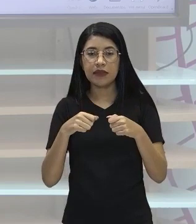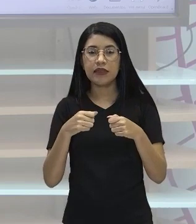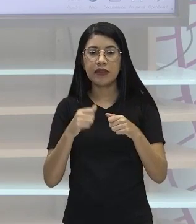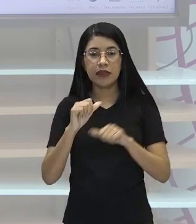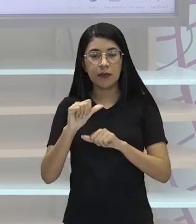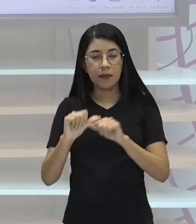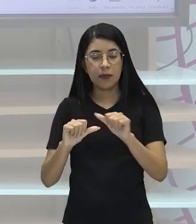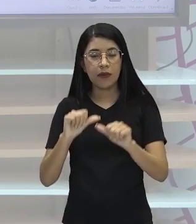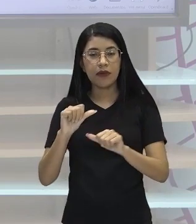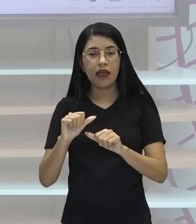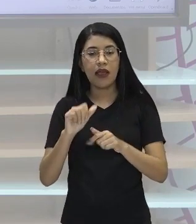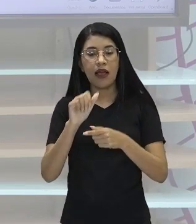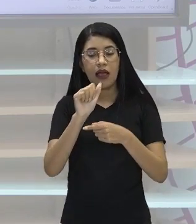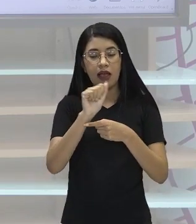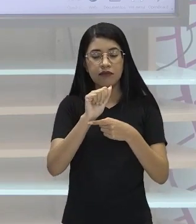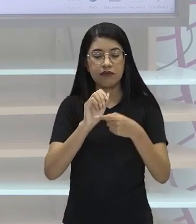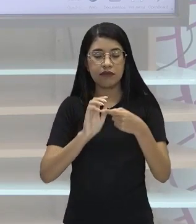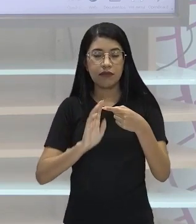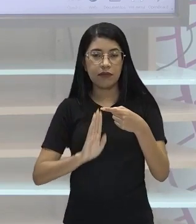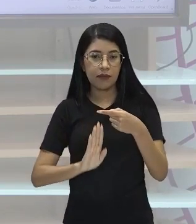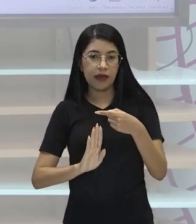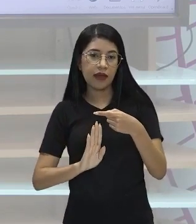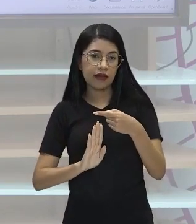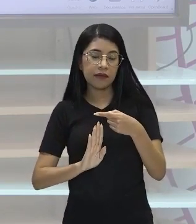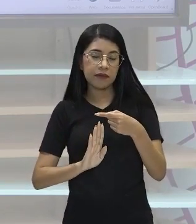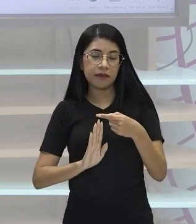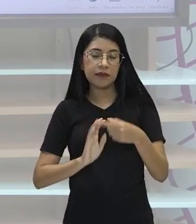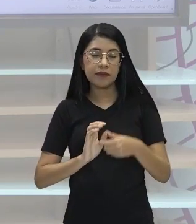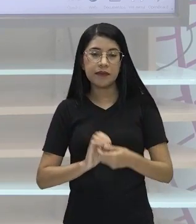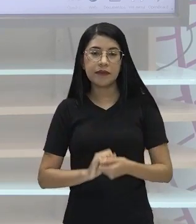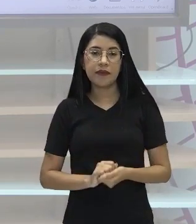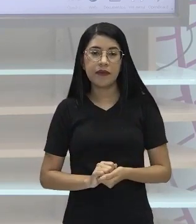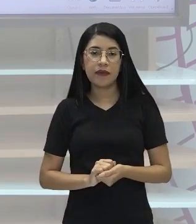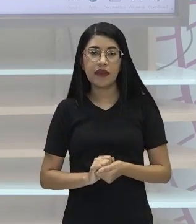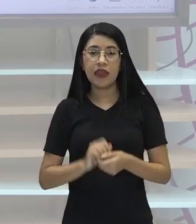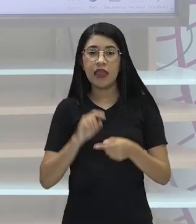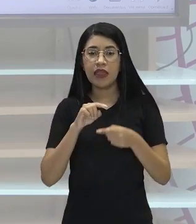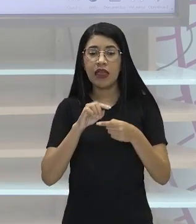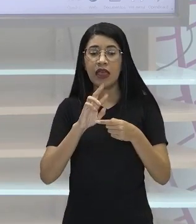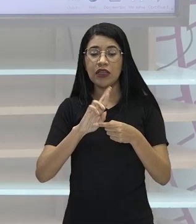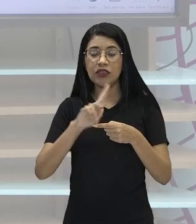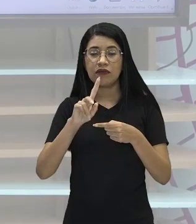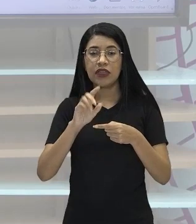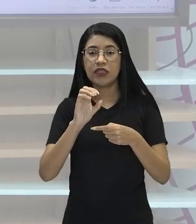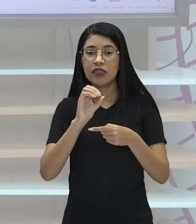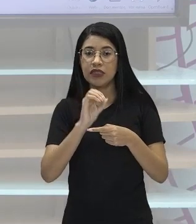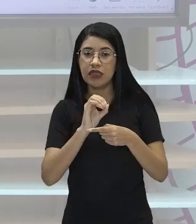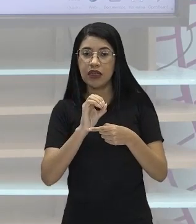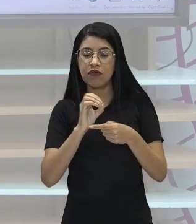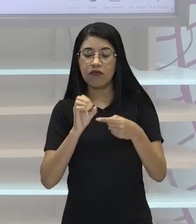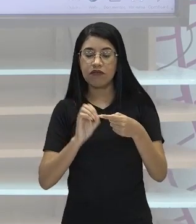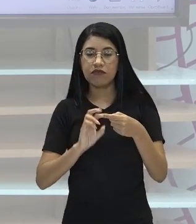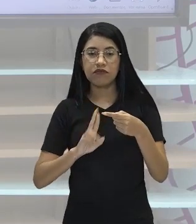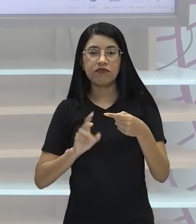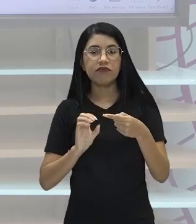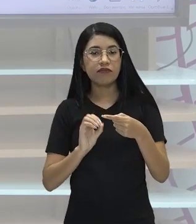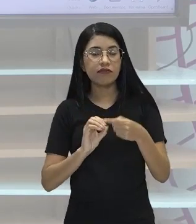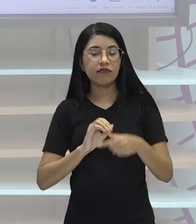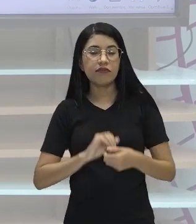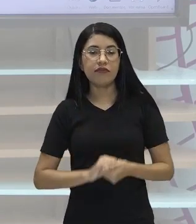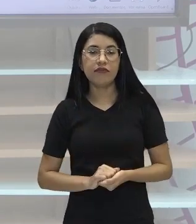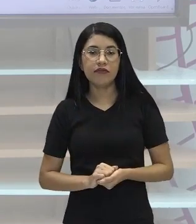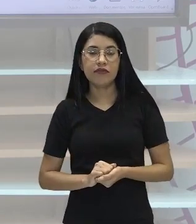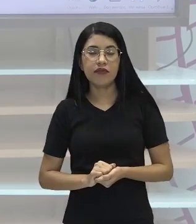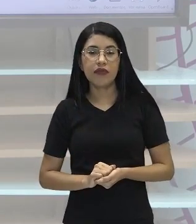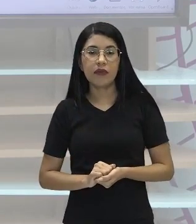A sobre B, ou seja, na forma de fração, onde o denominador é diferente de zero. Tá? Isso está atrelado